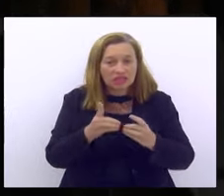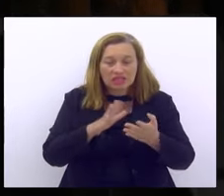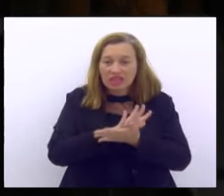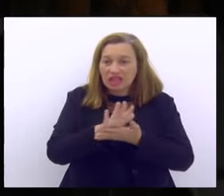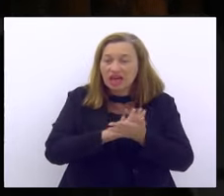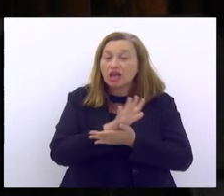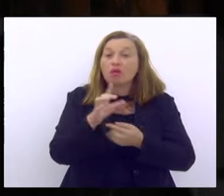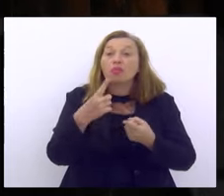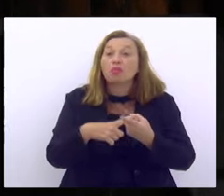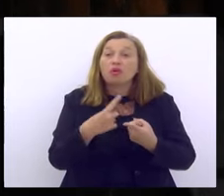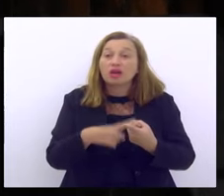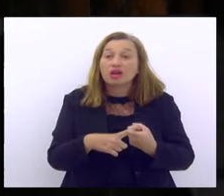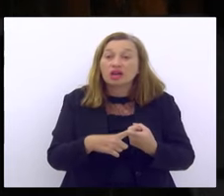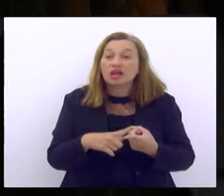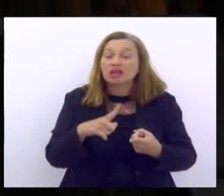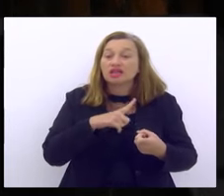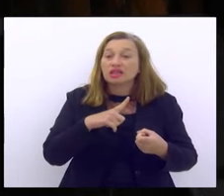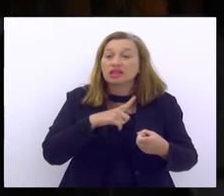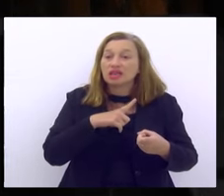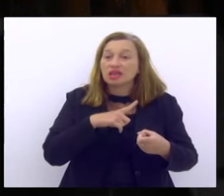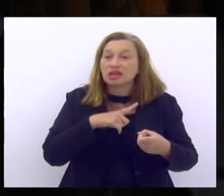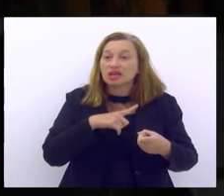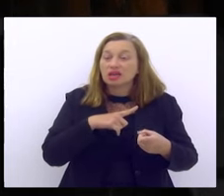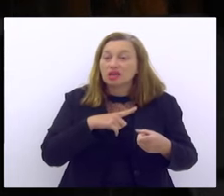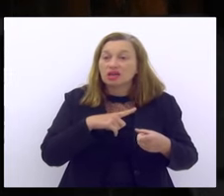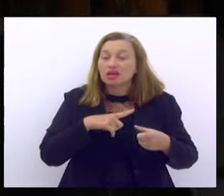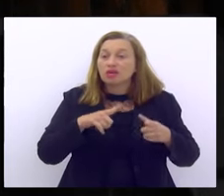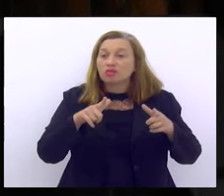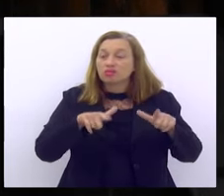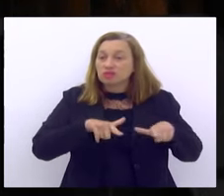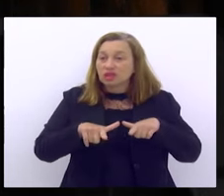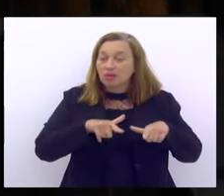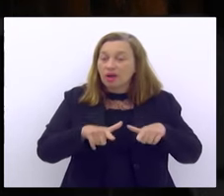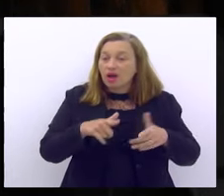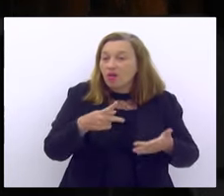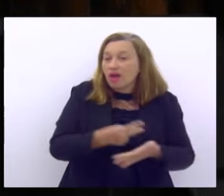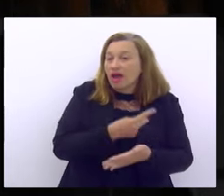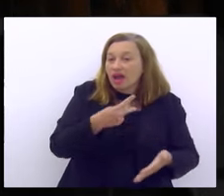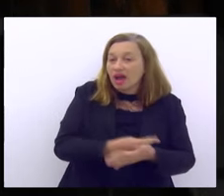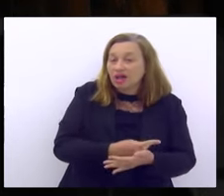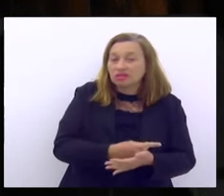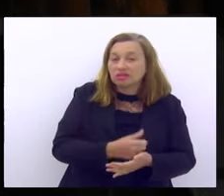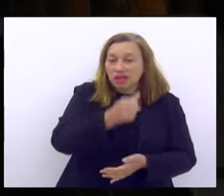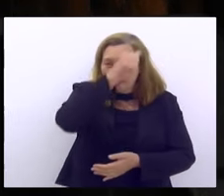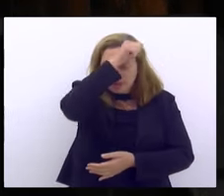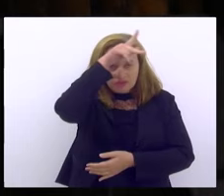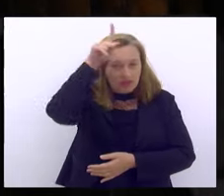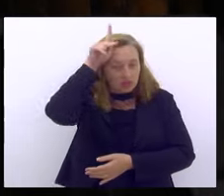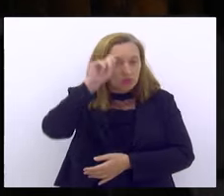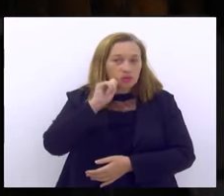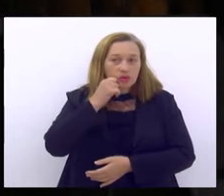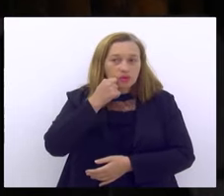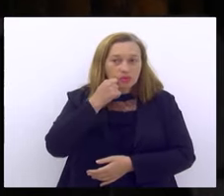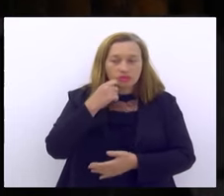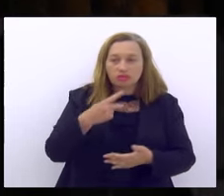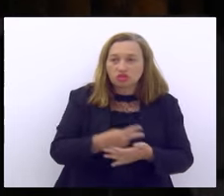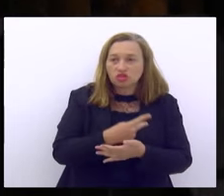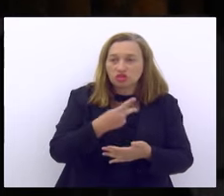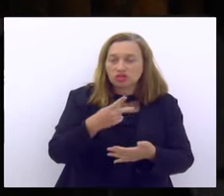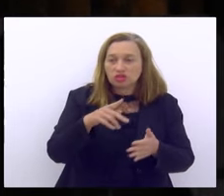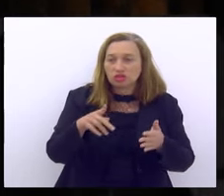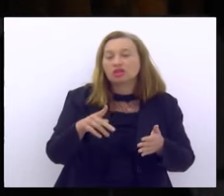porque havia uma operação irregular da Prefeitura do Rio de Janeiro, covarde, da indústria da